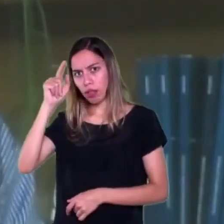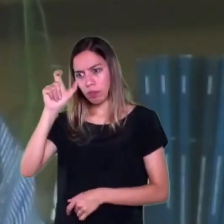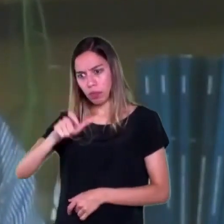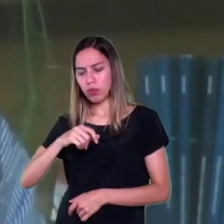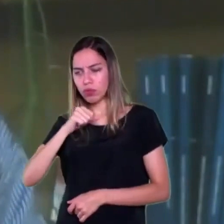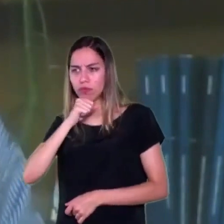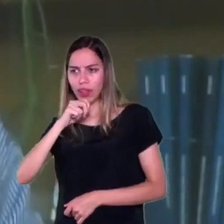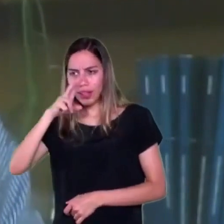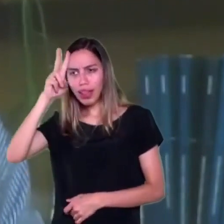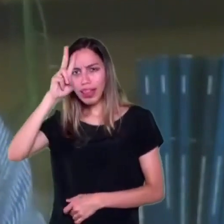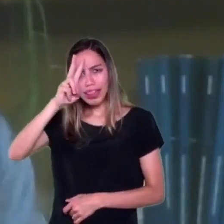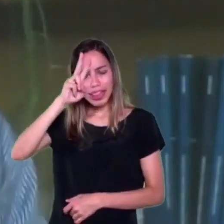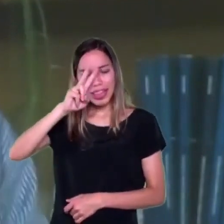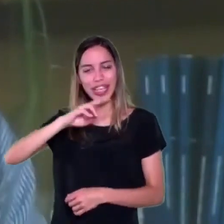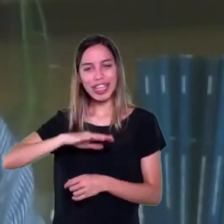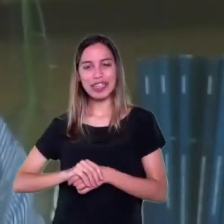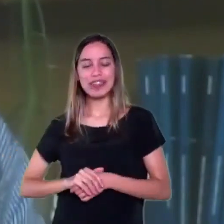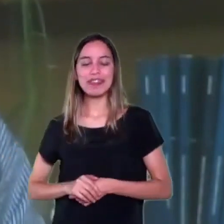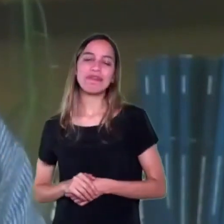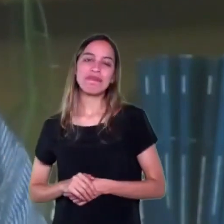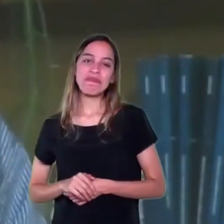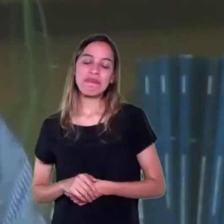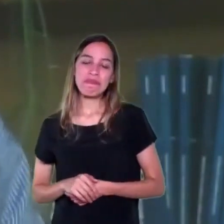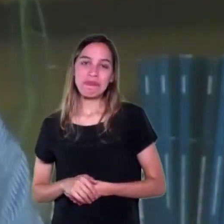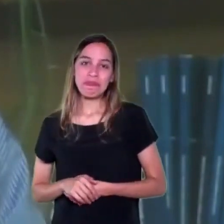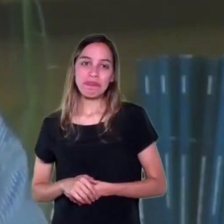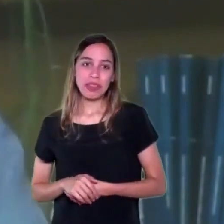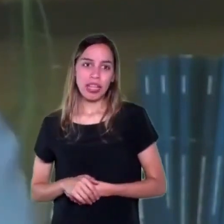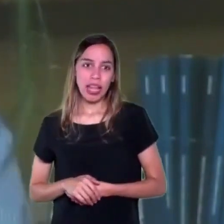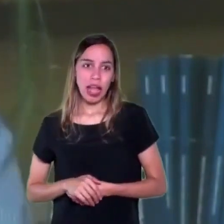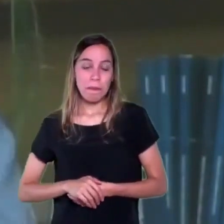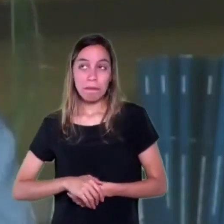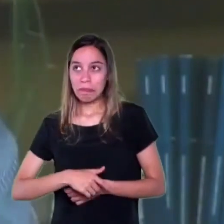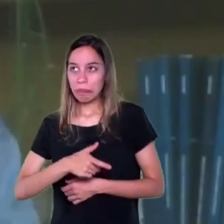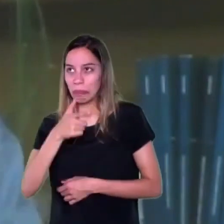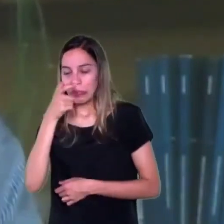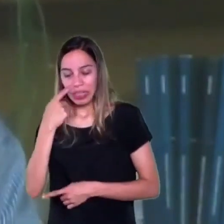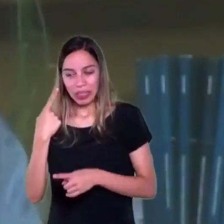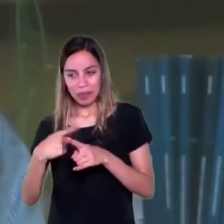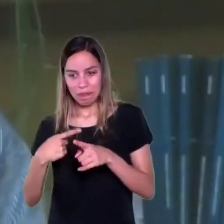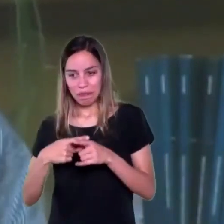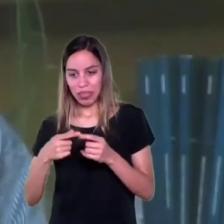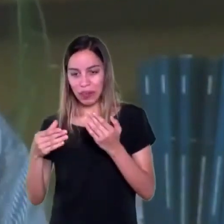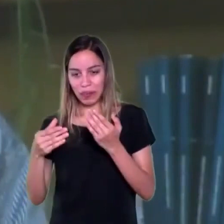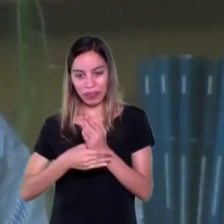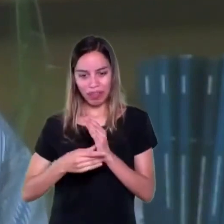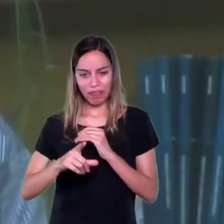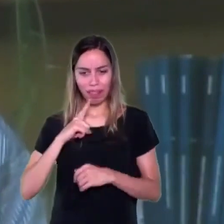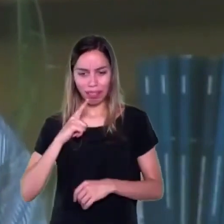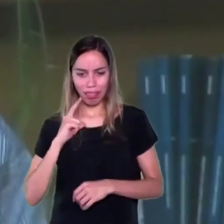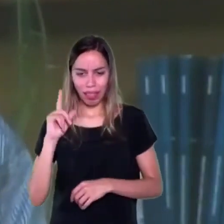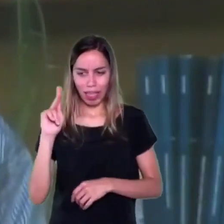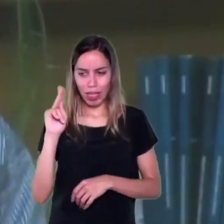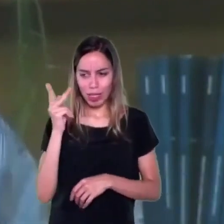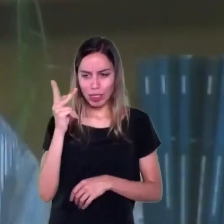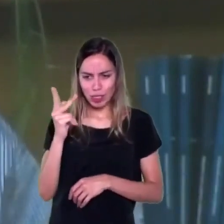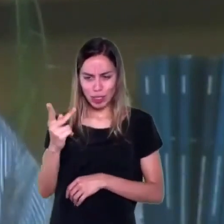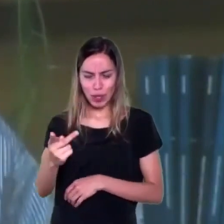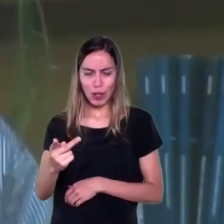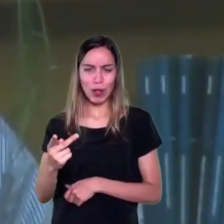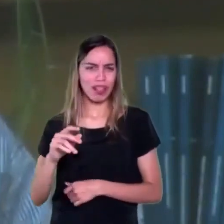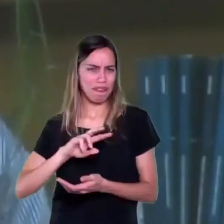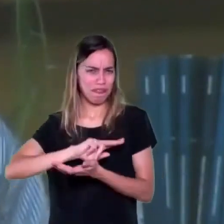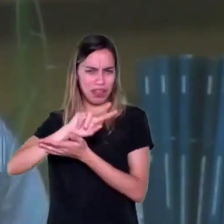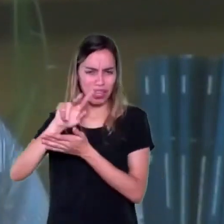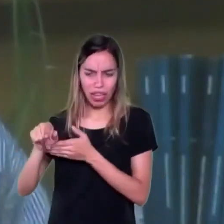por essa instituição, e foi muito interessante, porque o livro é recheado, embora seja um livro